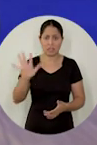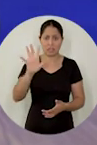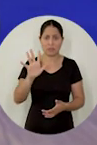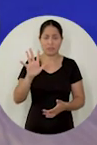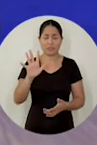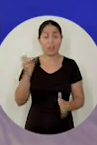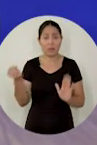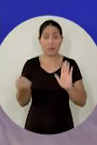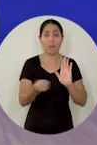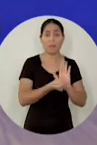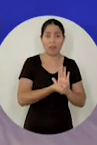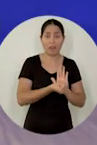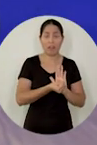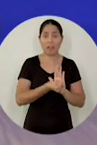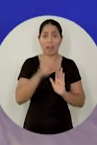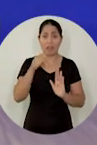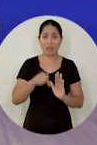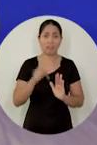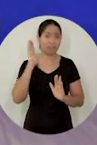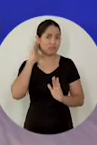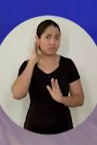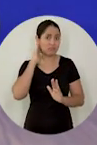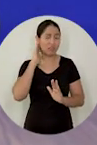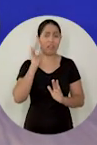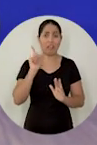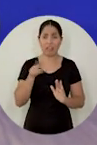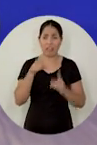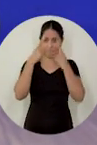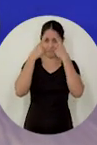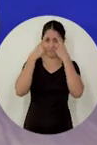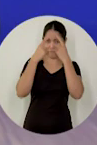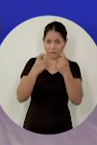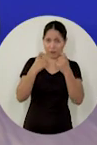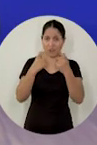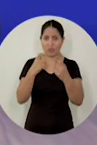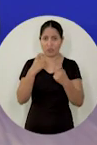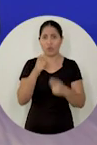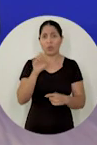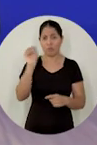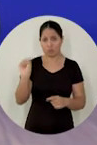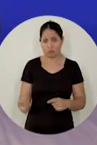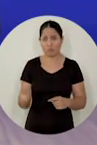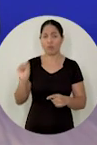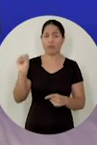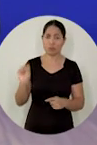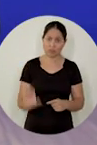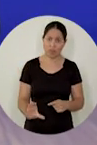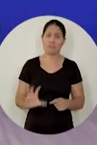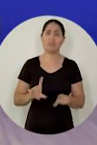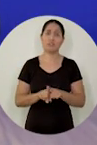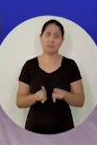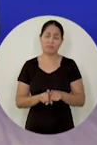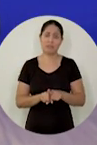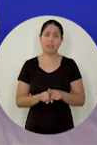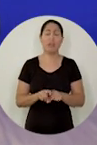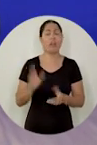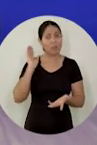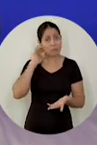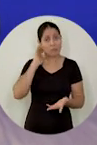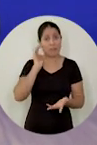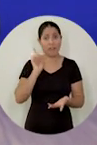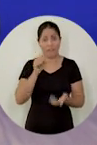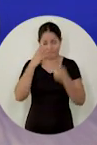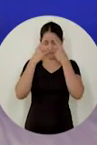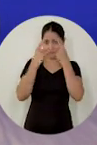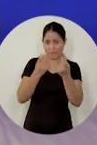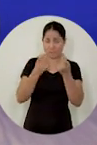marcando como um dos mais violentos, notadamente na região sul e sudeste do Pará. Ao mesmo tempo em que o